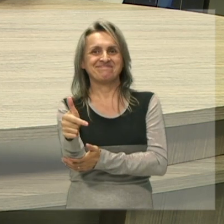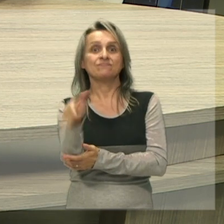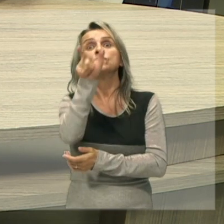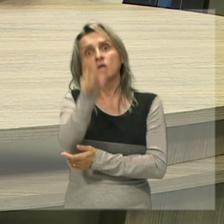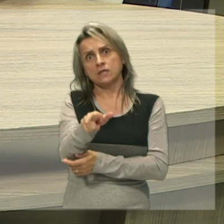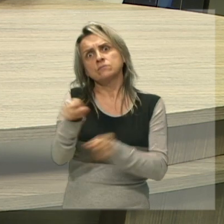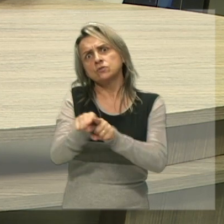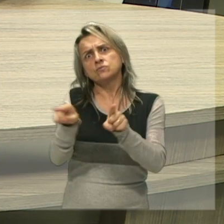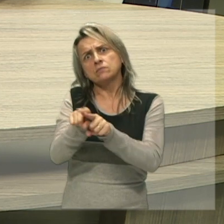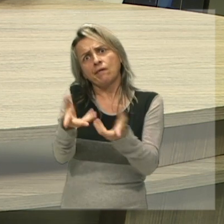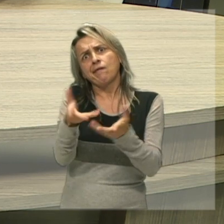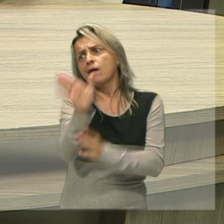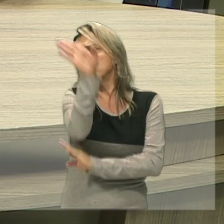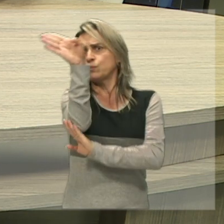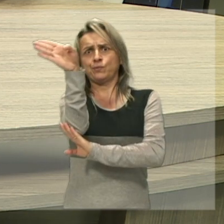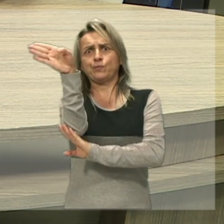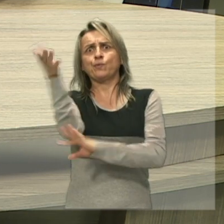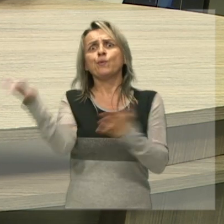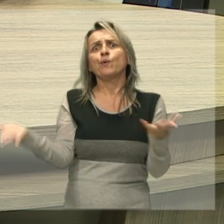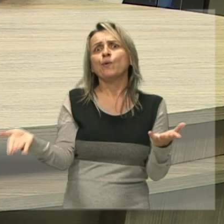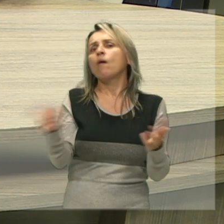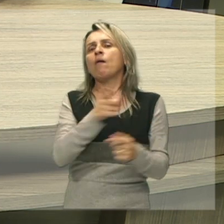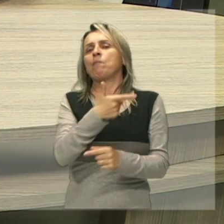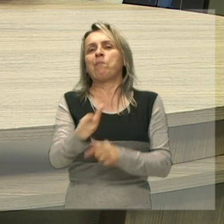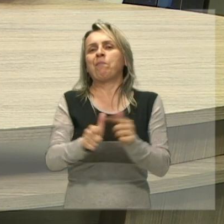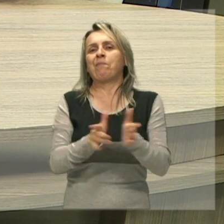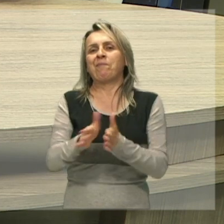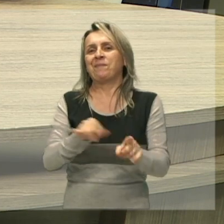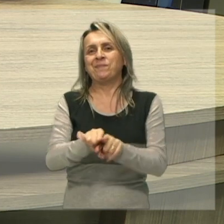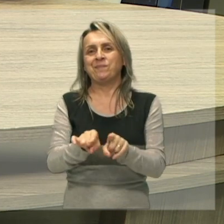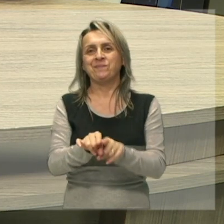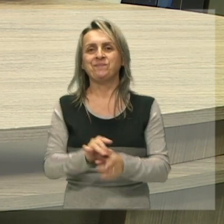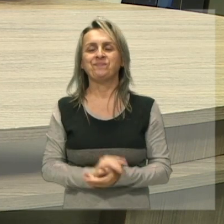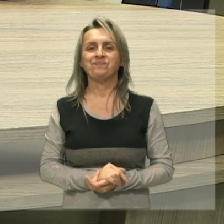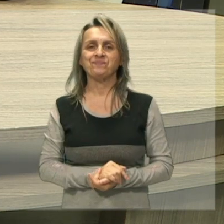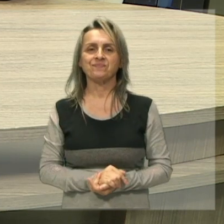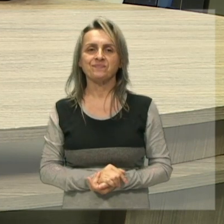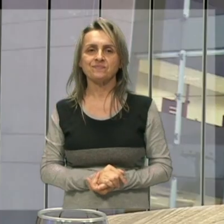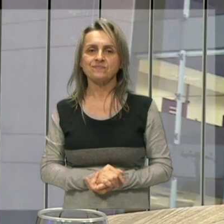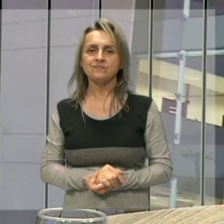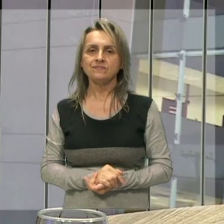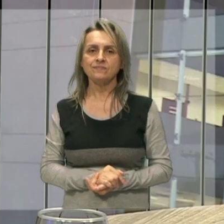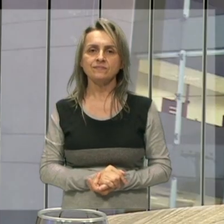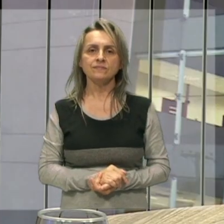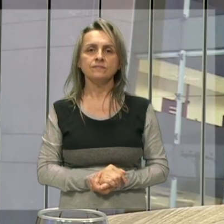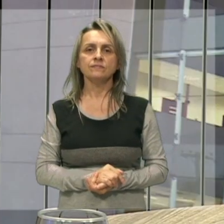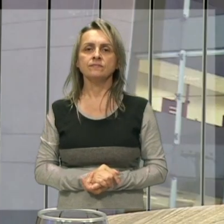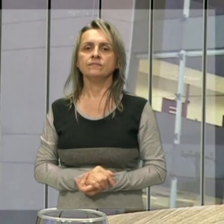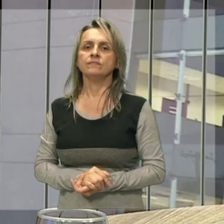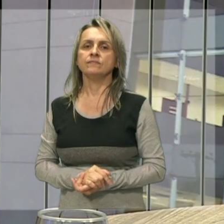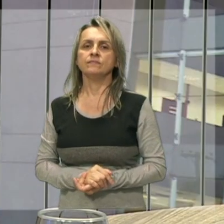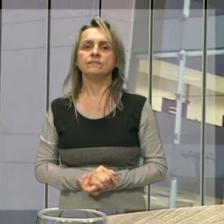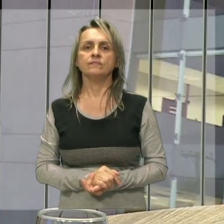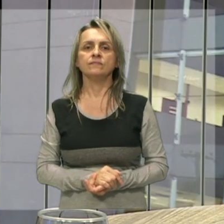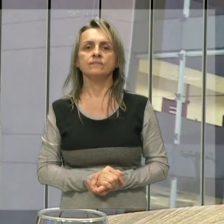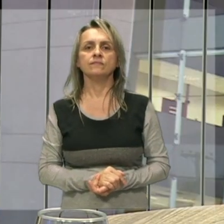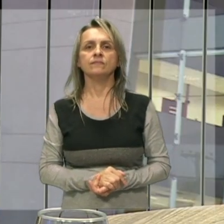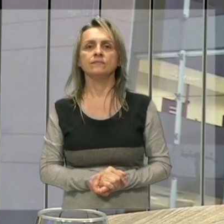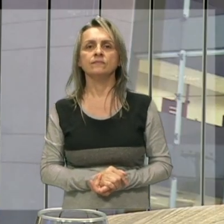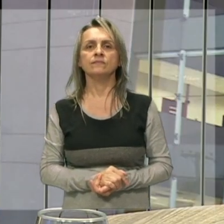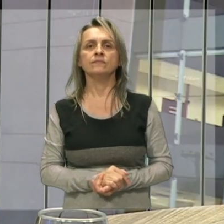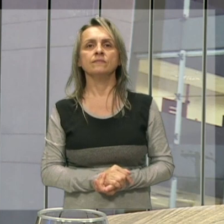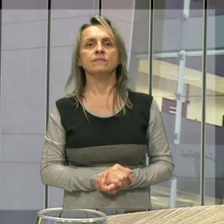vir, vão ficar hospedadas em algum lugar, né? Sim. E assim, você falou que em questão